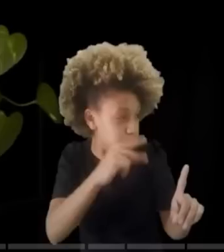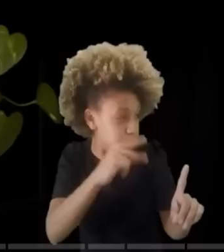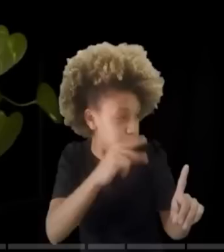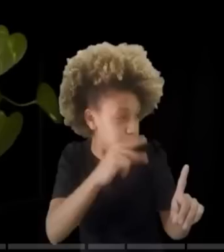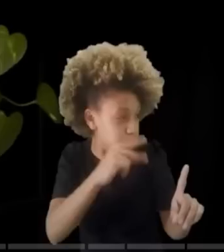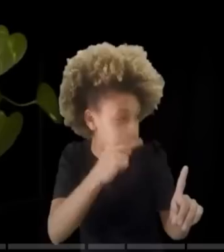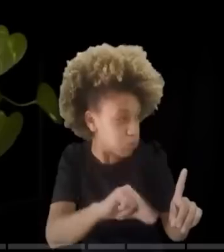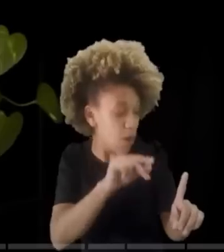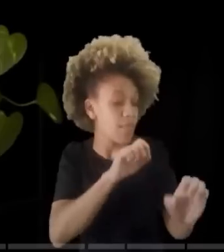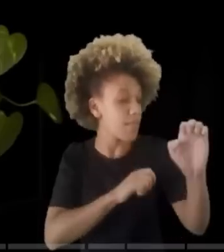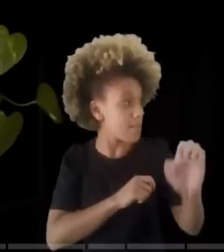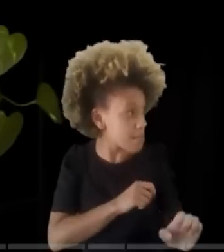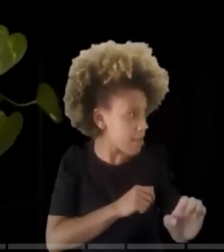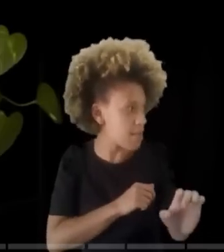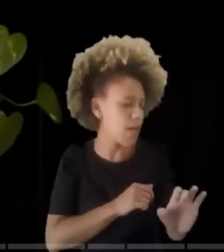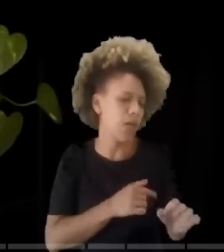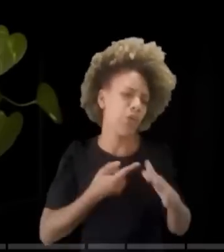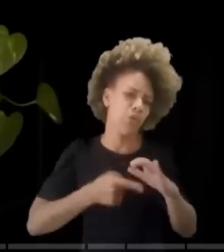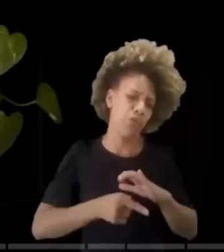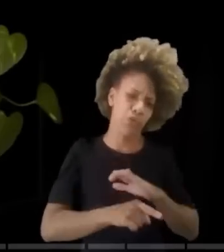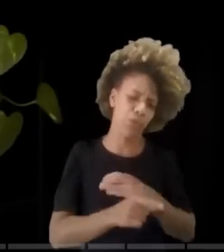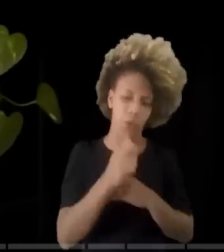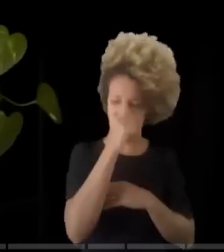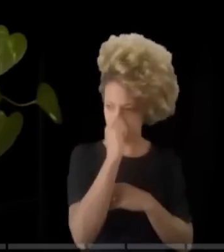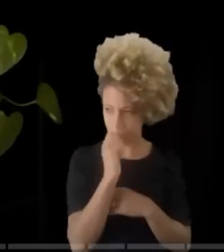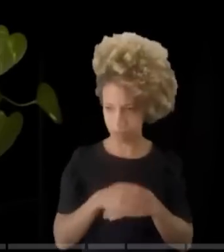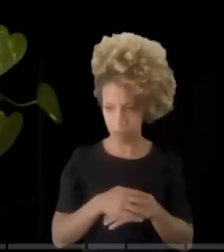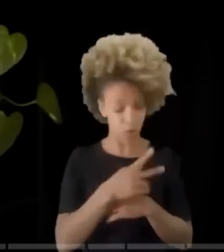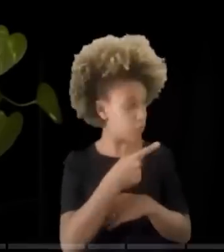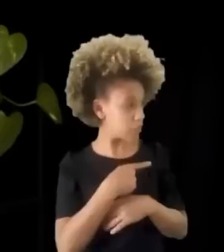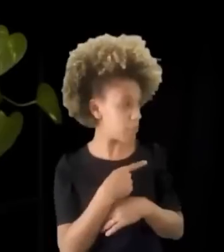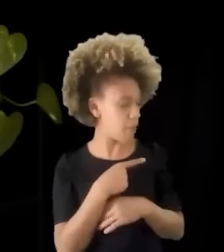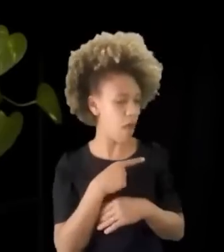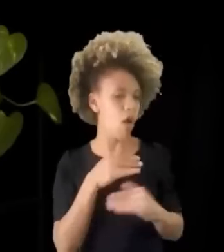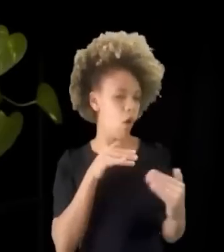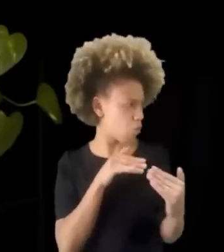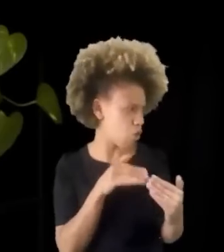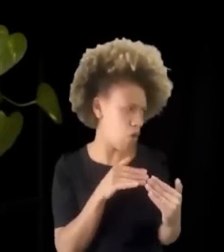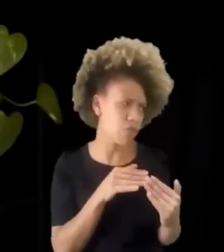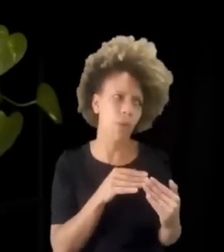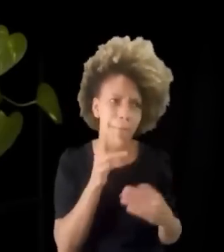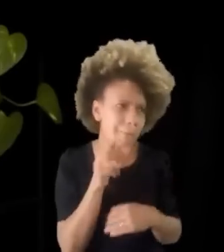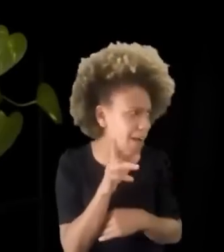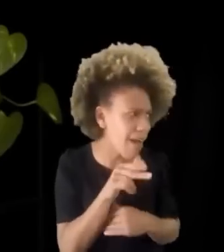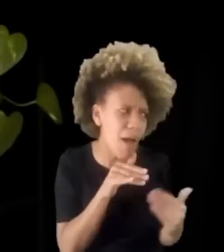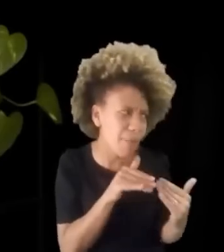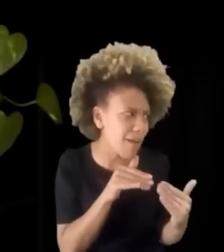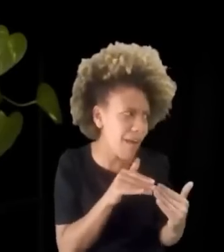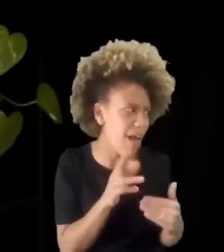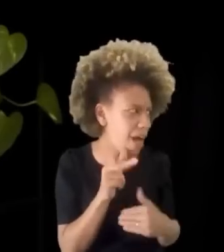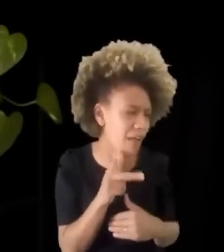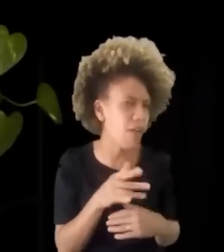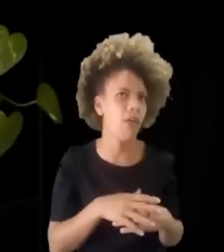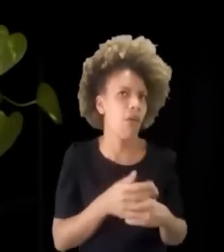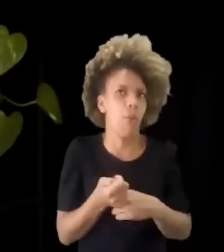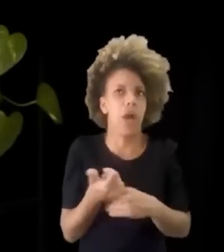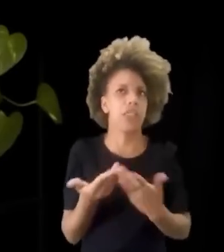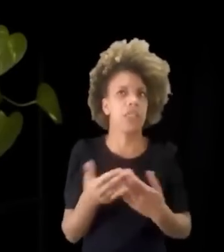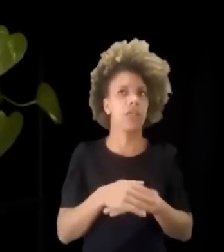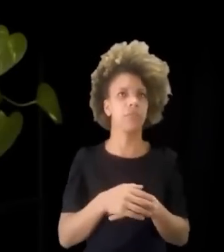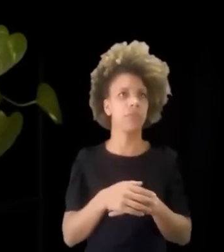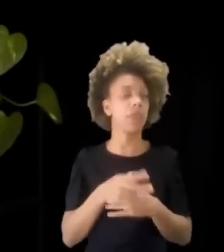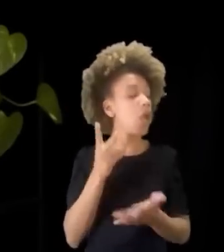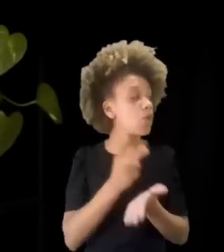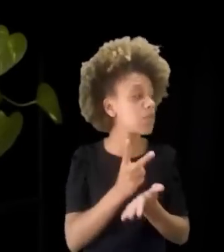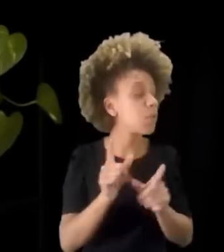hipocrisia do Twitter pô isso aqui e no fundo no fundo o que você fala para mim eu concordo assim basta para é quase como eu